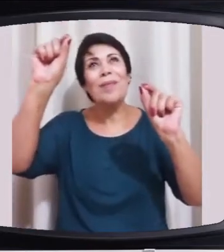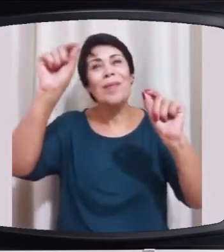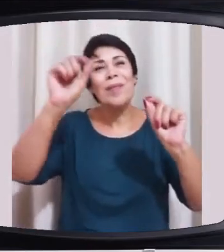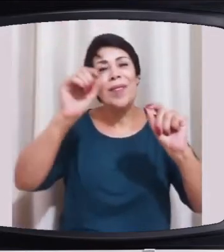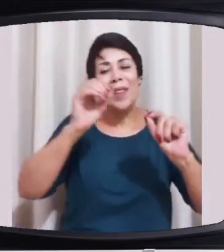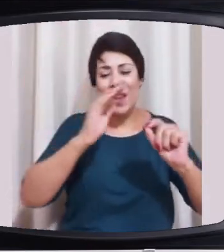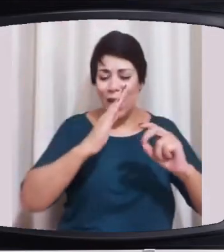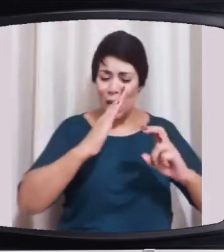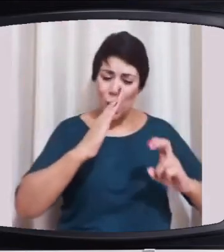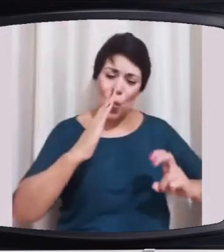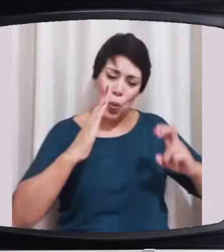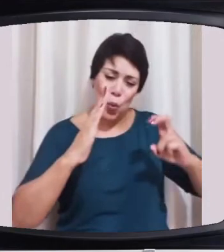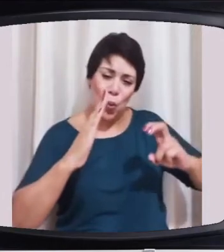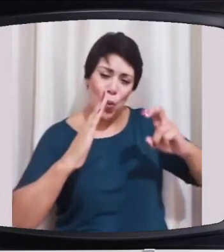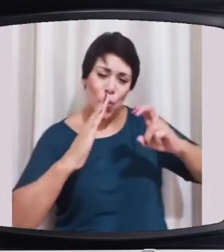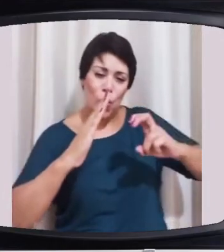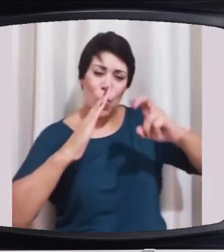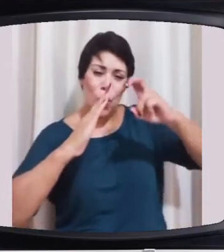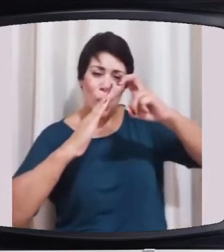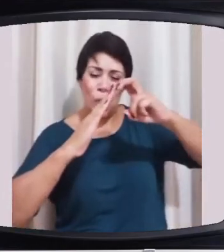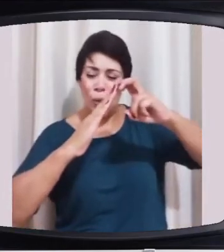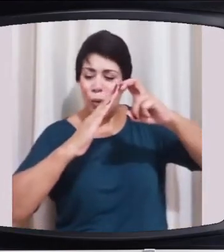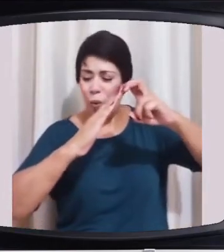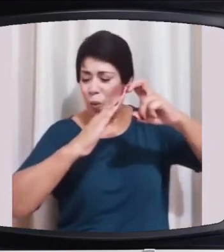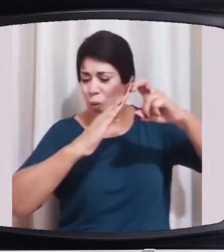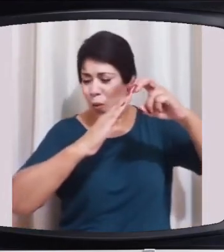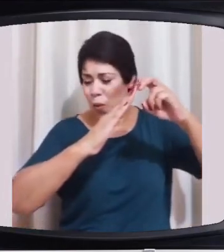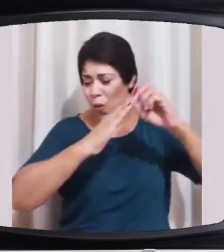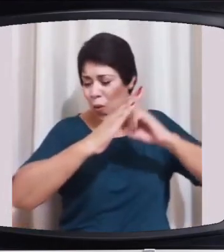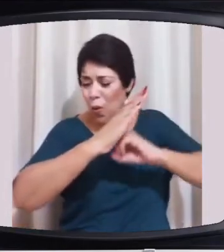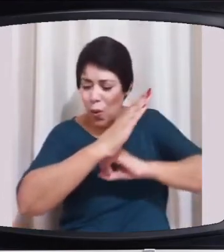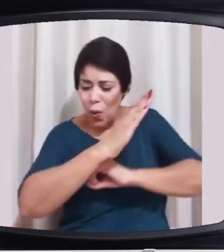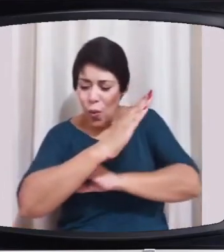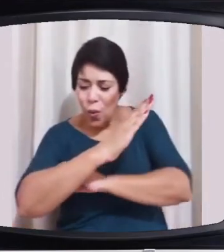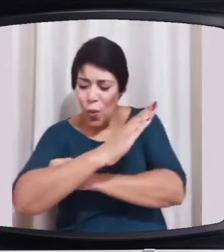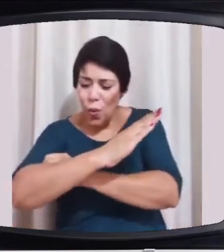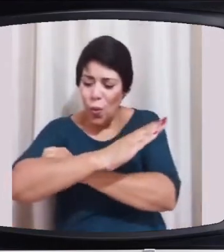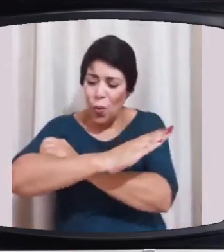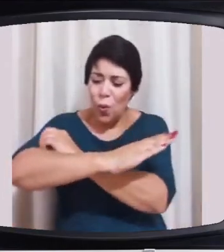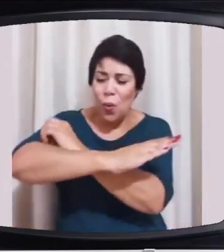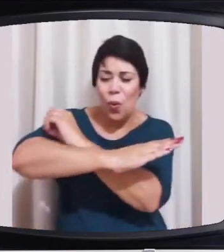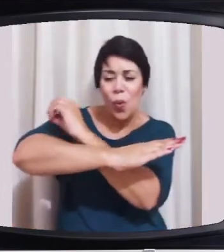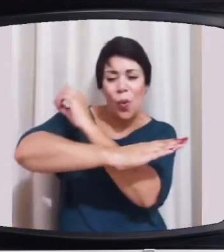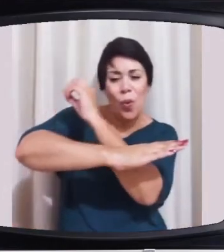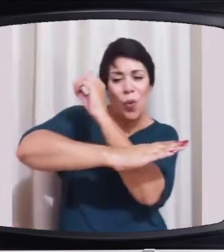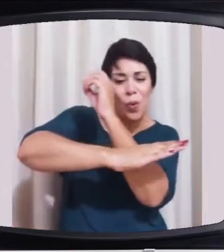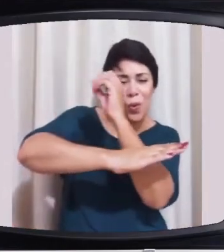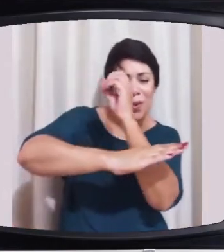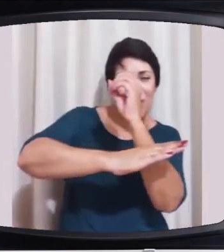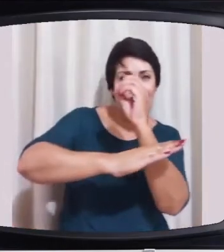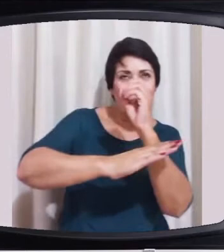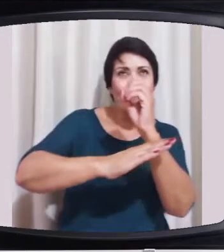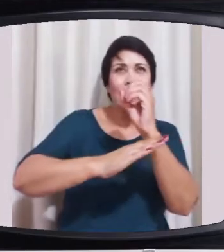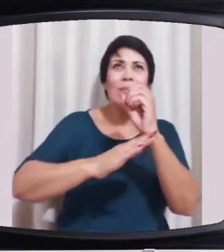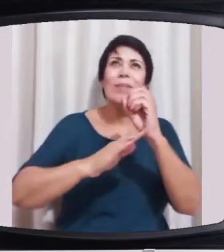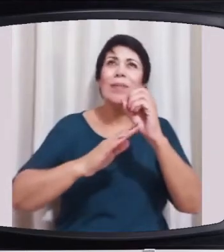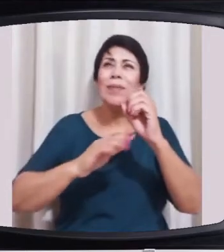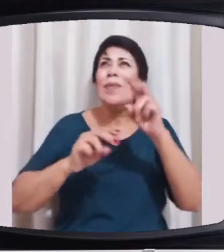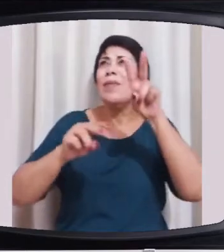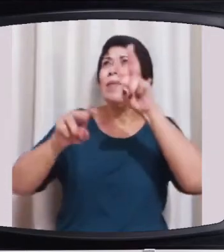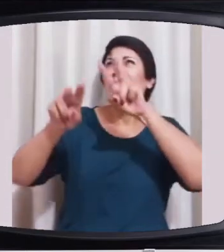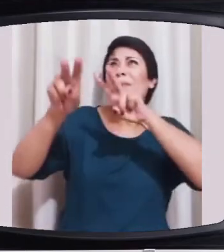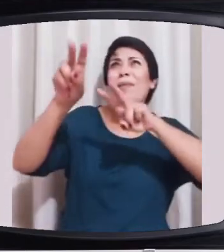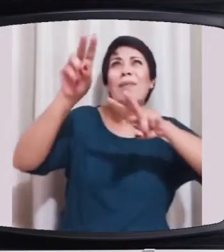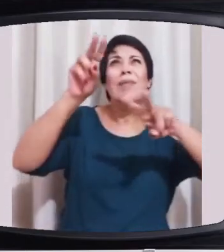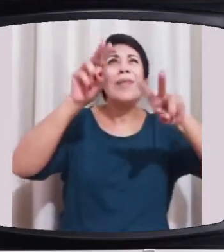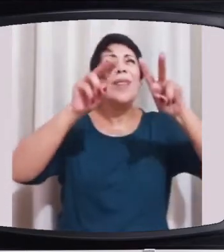subir no telhado pra ver o sol nascer também. Posso ver os